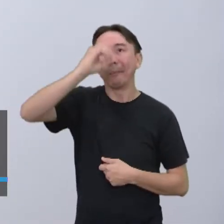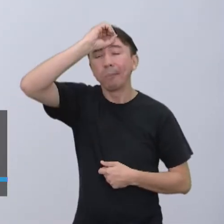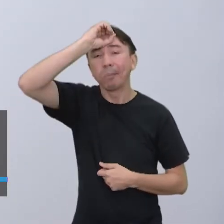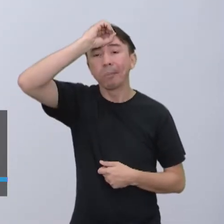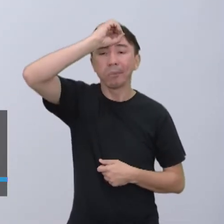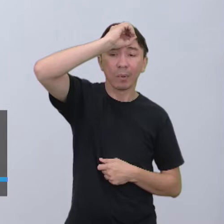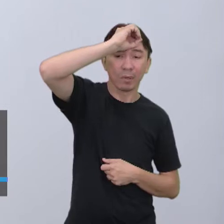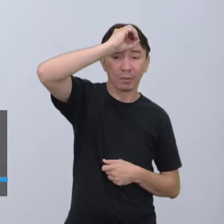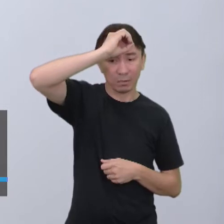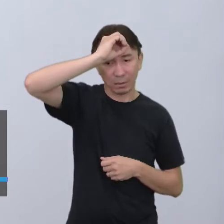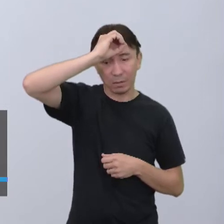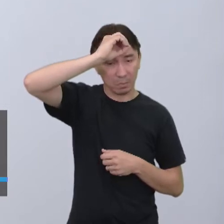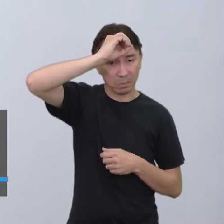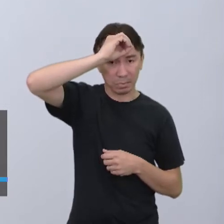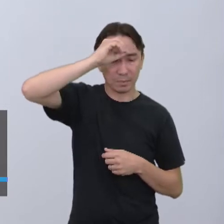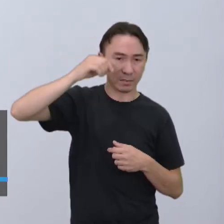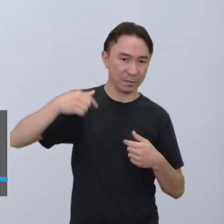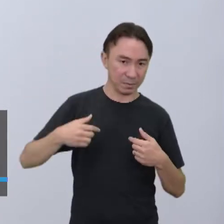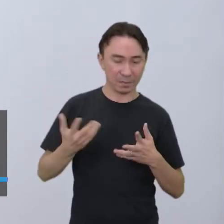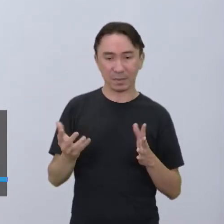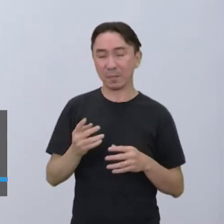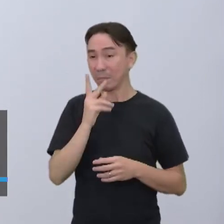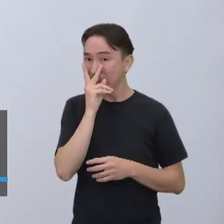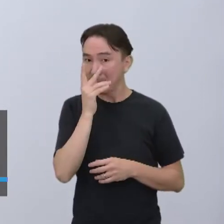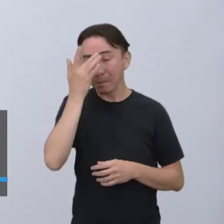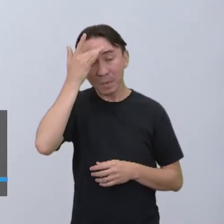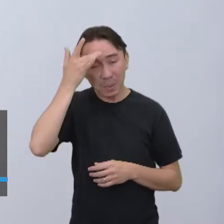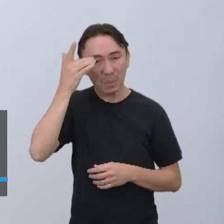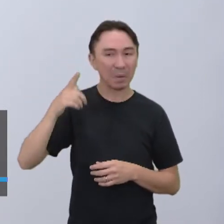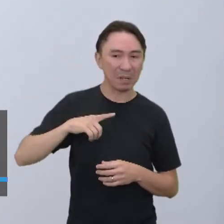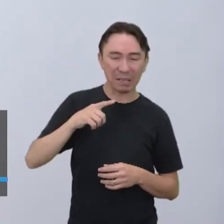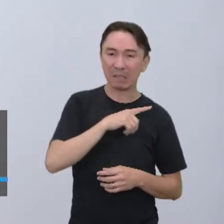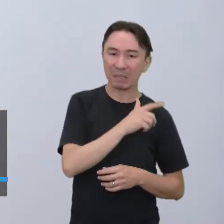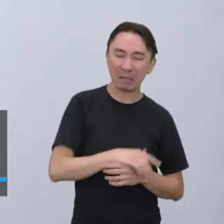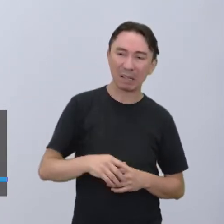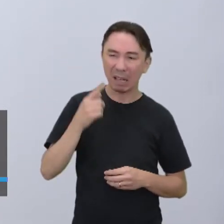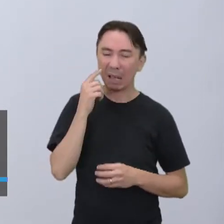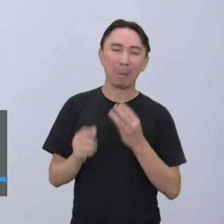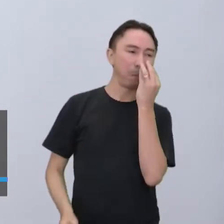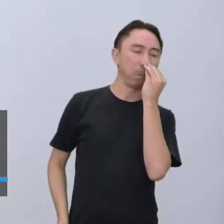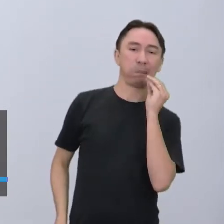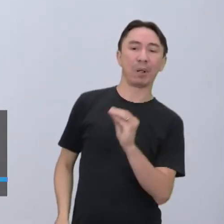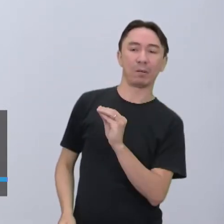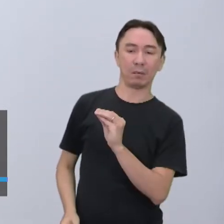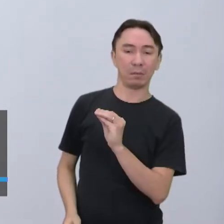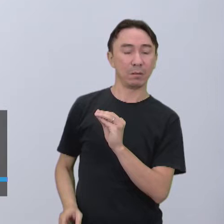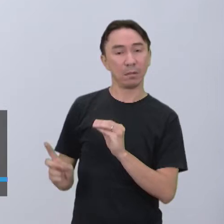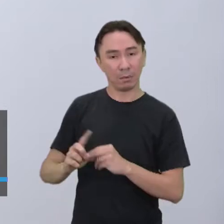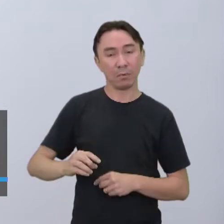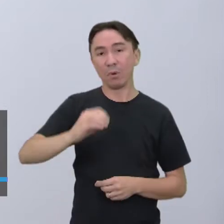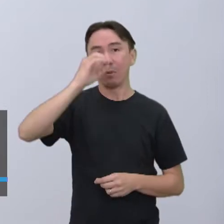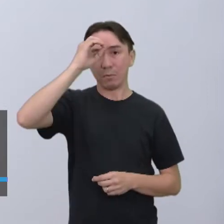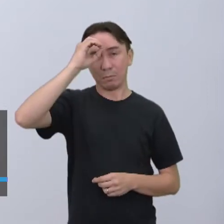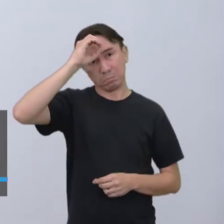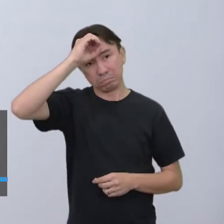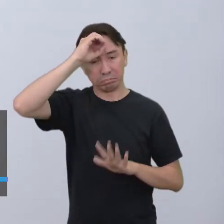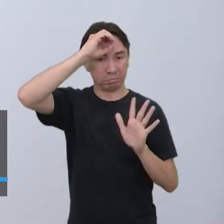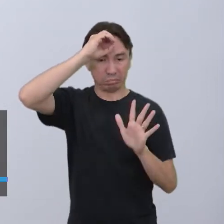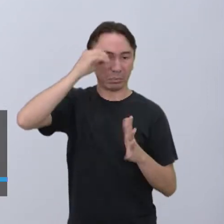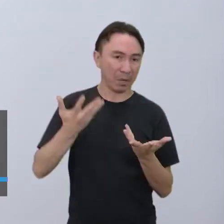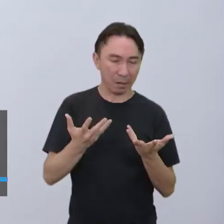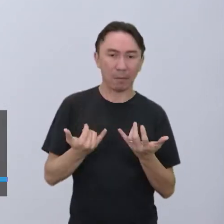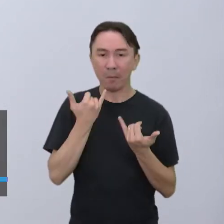posso soar é como ignorante, porque ignorante ignora. Eu não ignoro que eu busco informação. Então, buscando isso... Quando eu